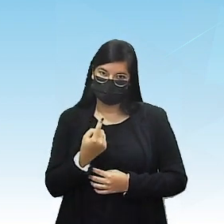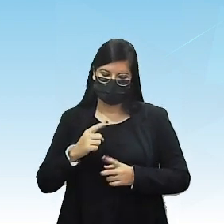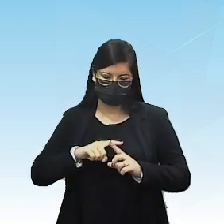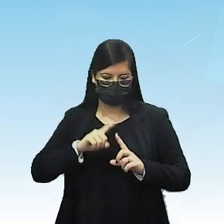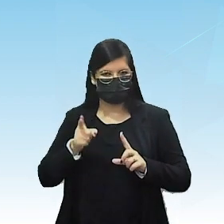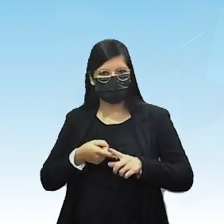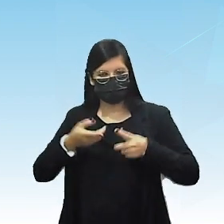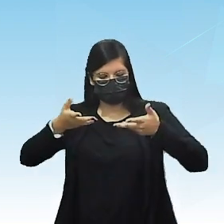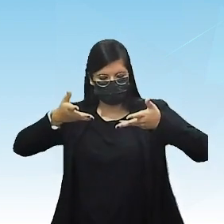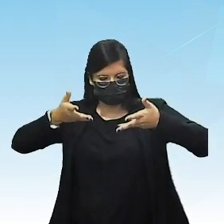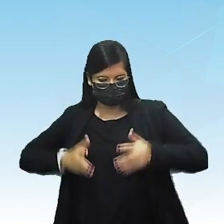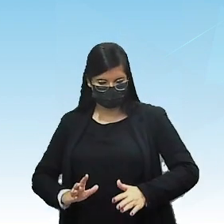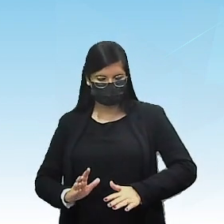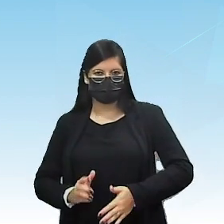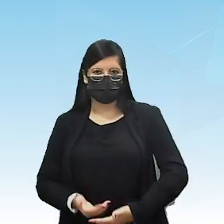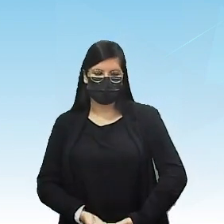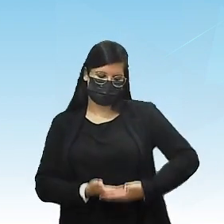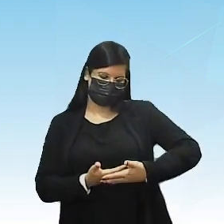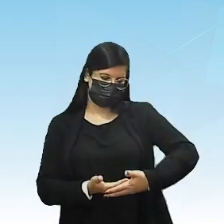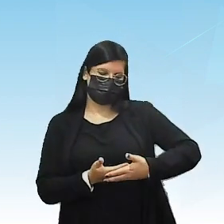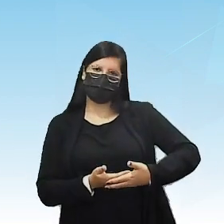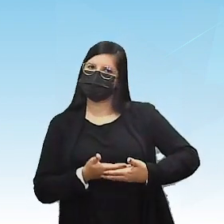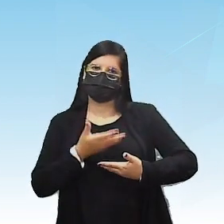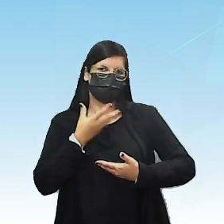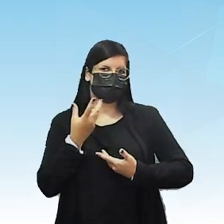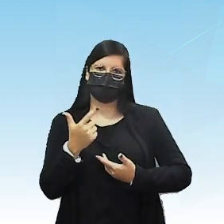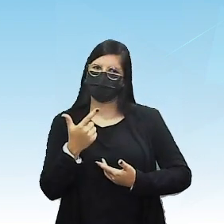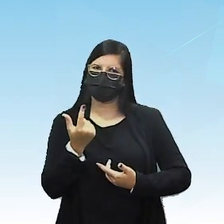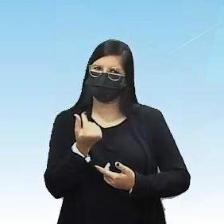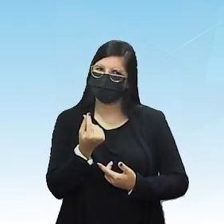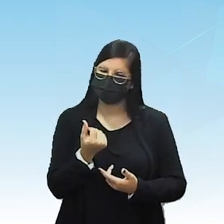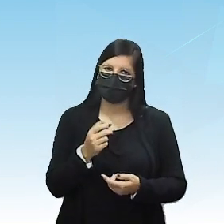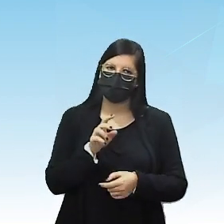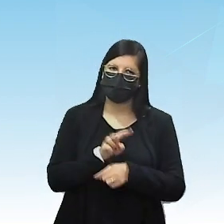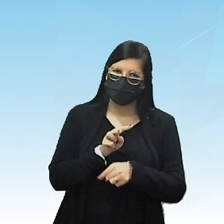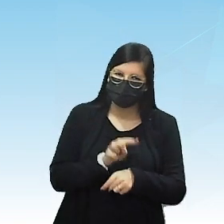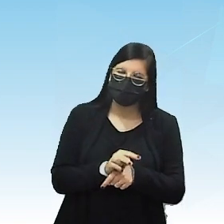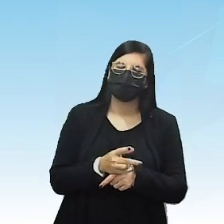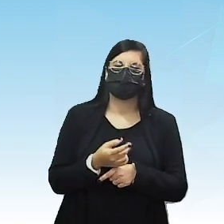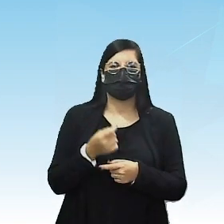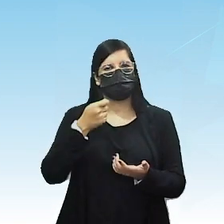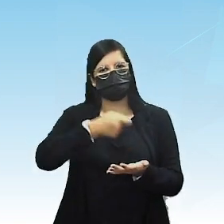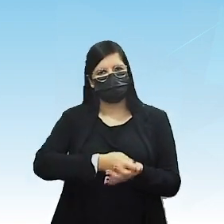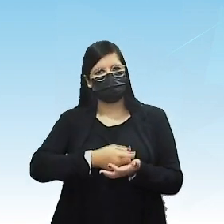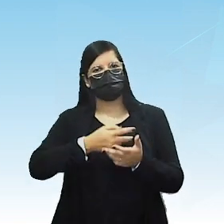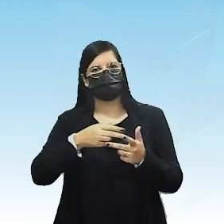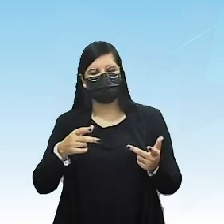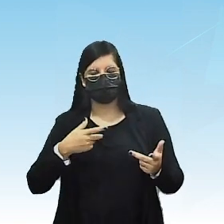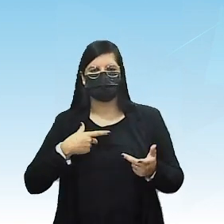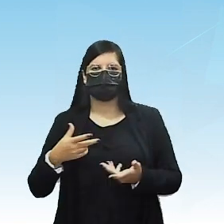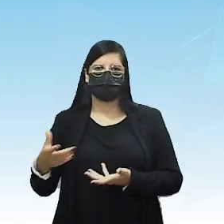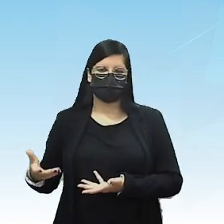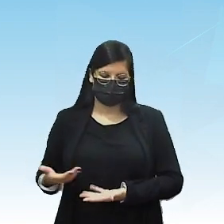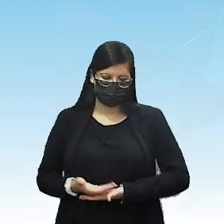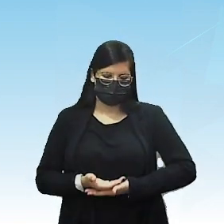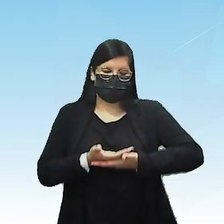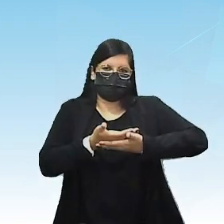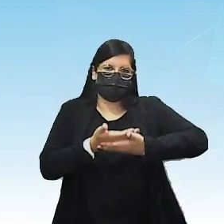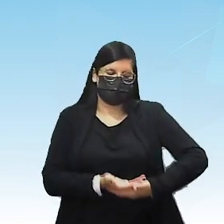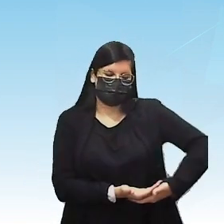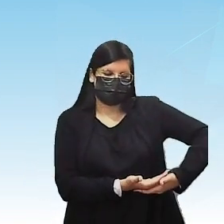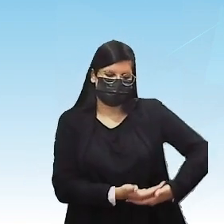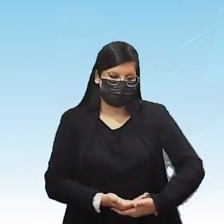colocou sua criança, porque ela não tinha como criar, né, num tacho em cima do rio, então ela ficou